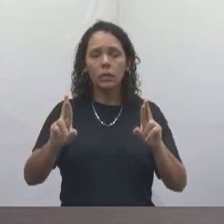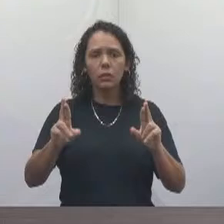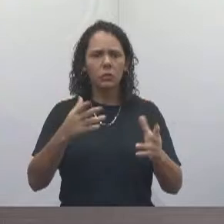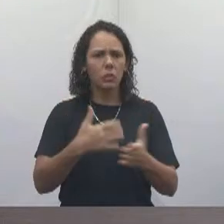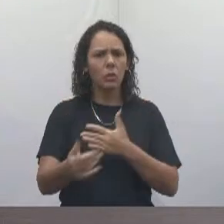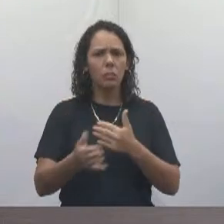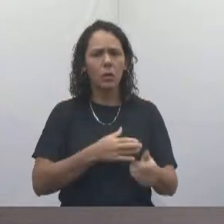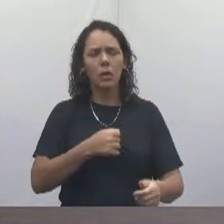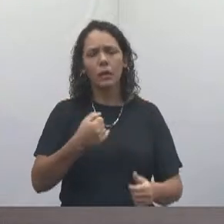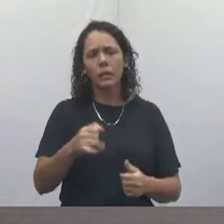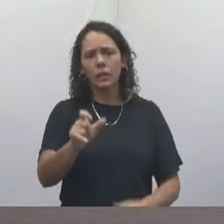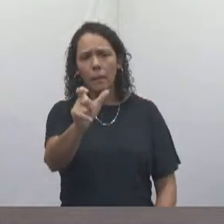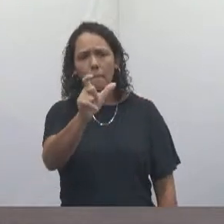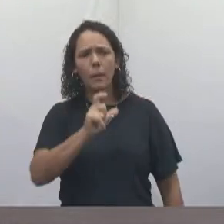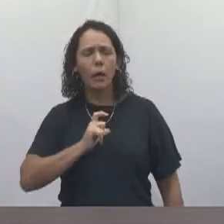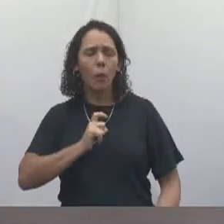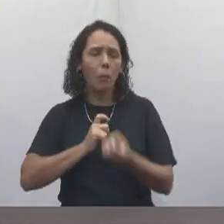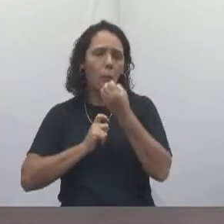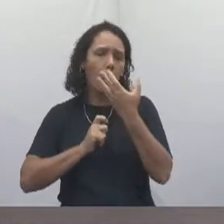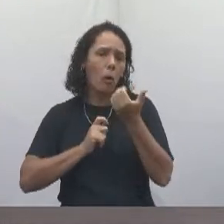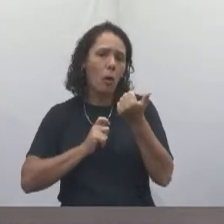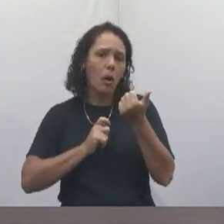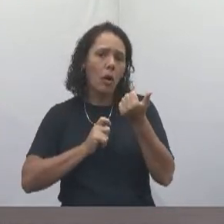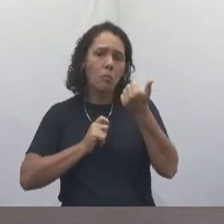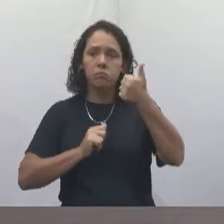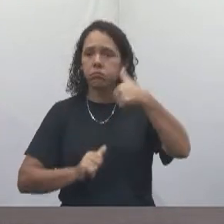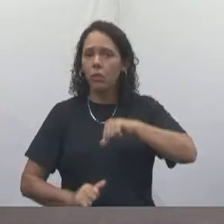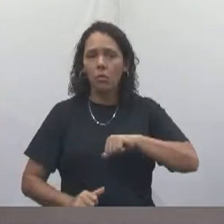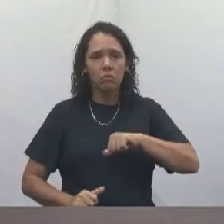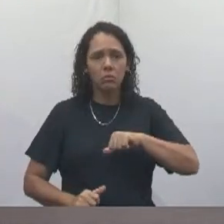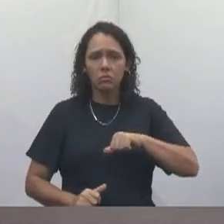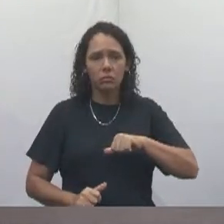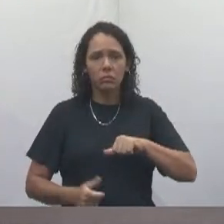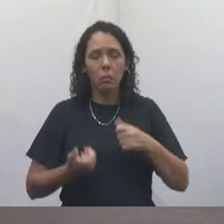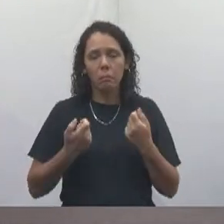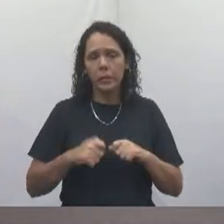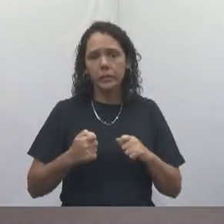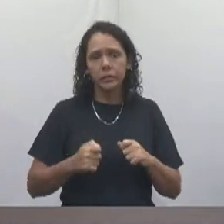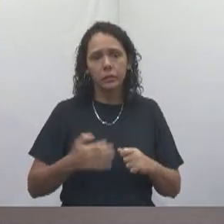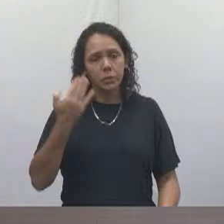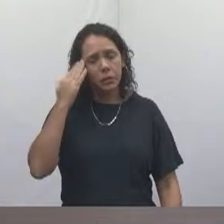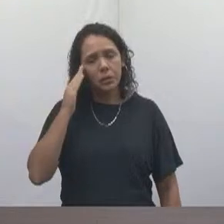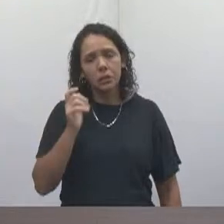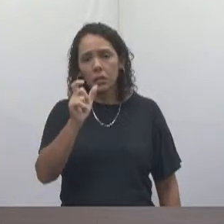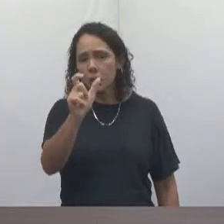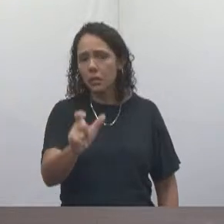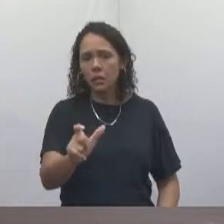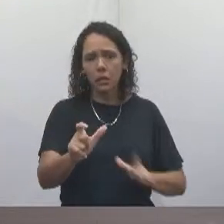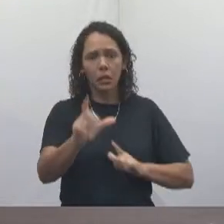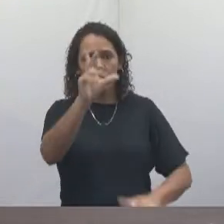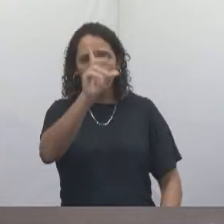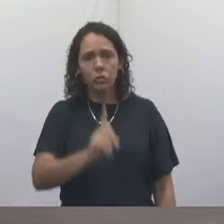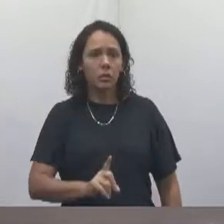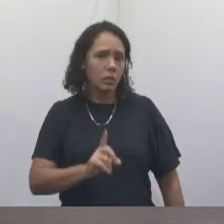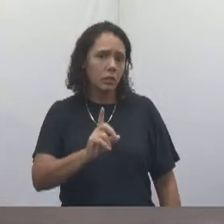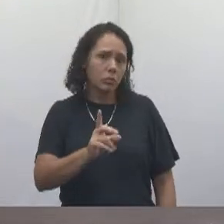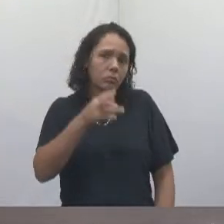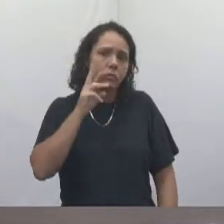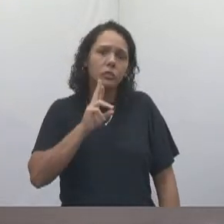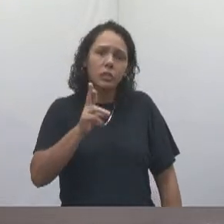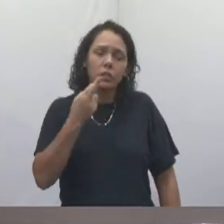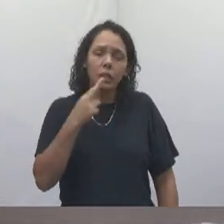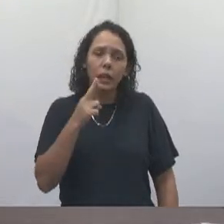uma crítica injusta ou não, é preciso reconhecer no outro o direito dele fazer essa crítica. E quando se faz críticas,